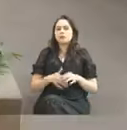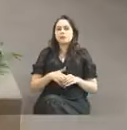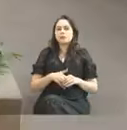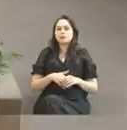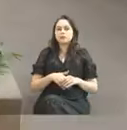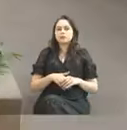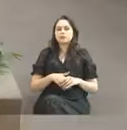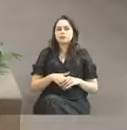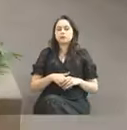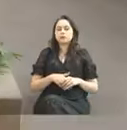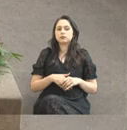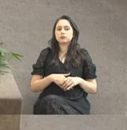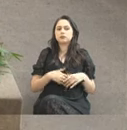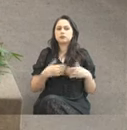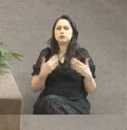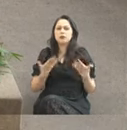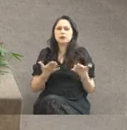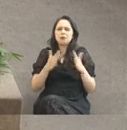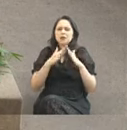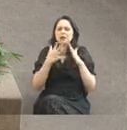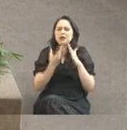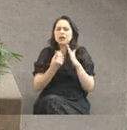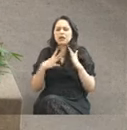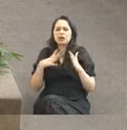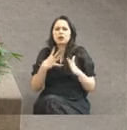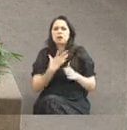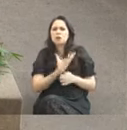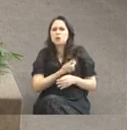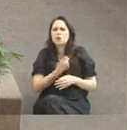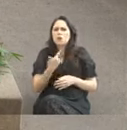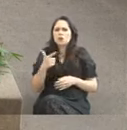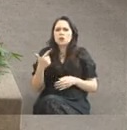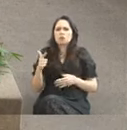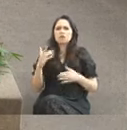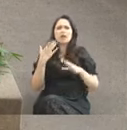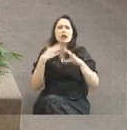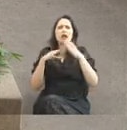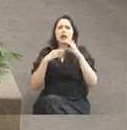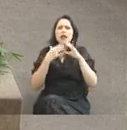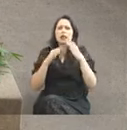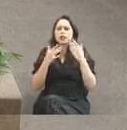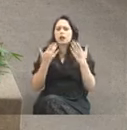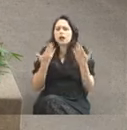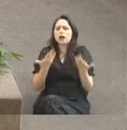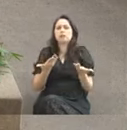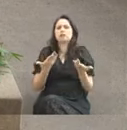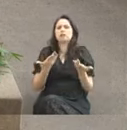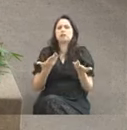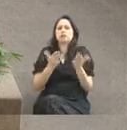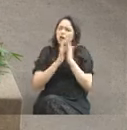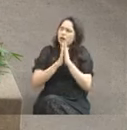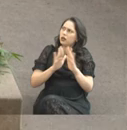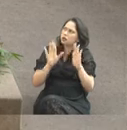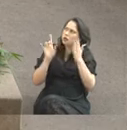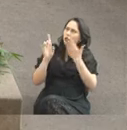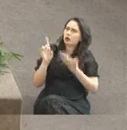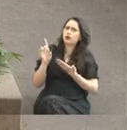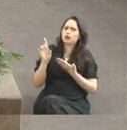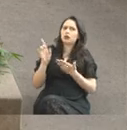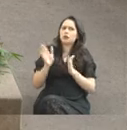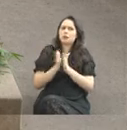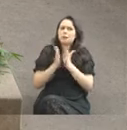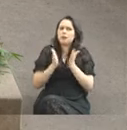Eles não são salvos? Eles não cantam? Eles não adoram, pastor Eduardo? Eles